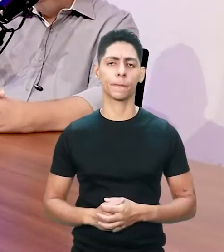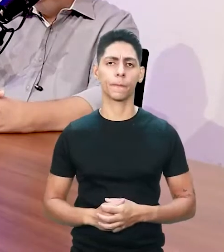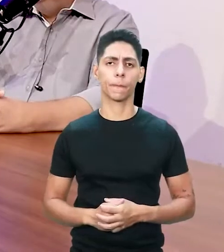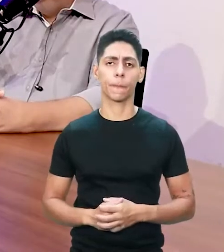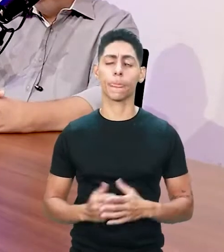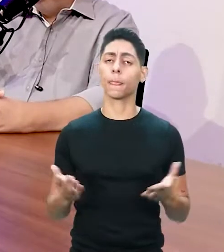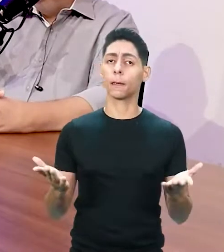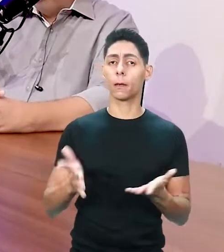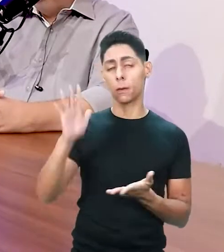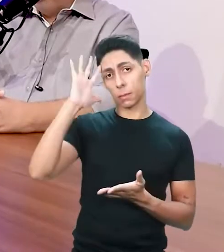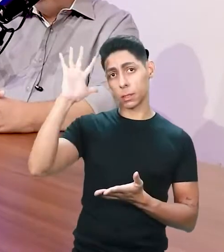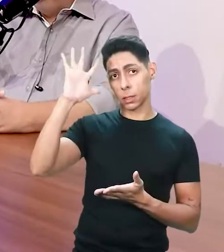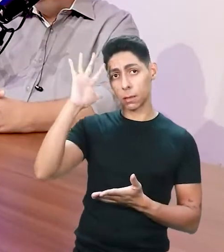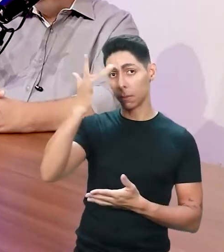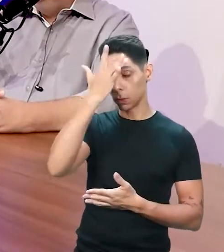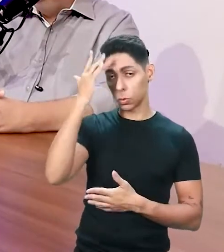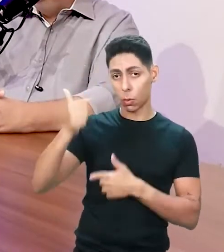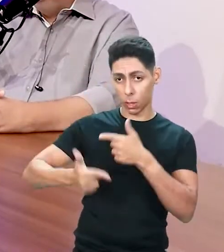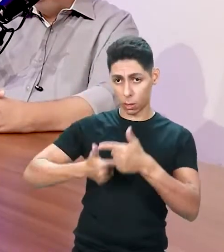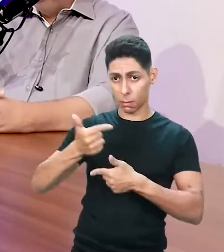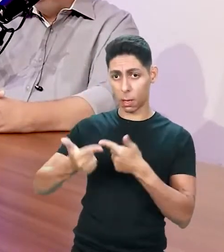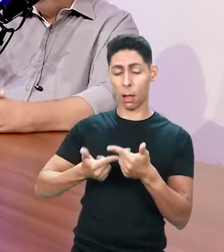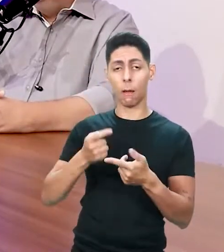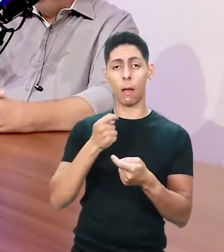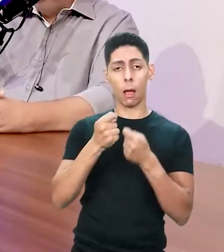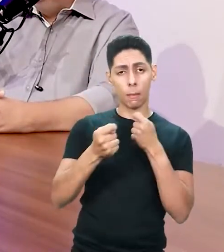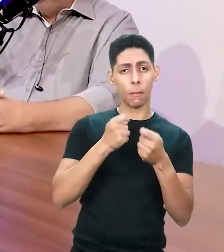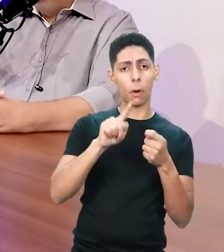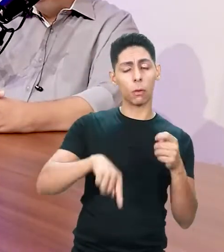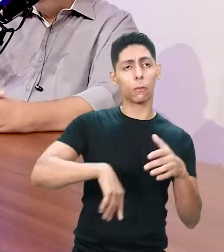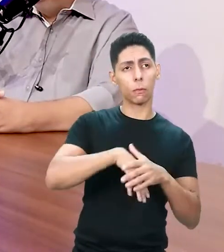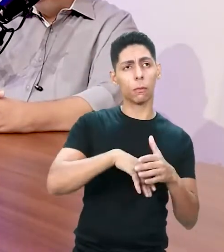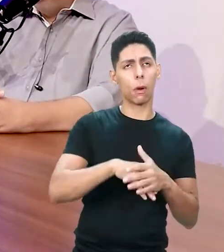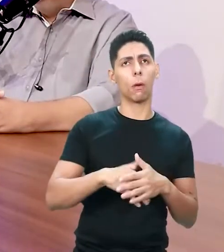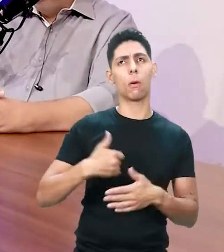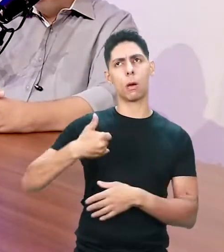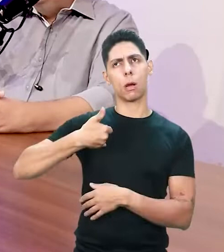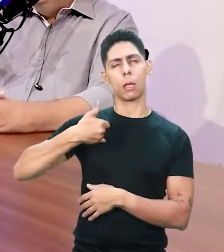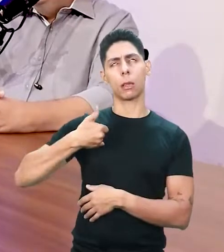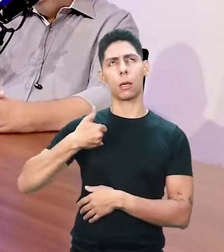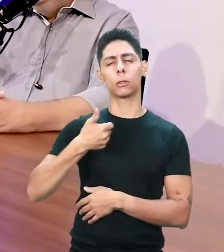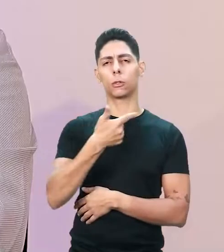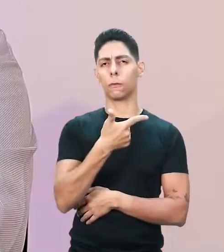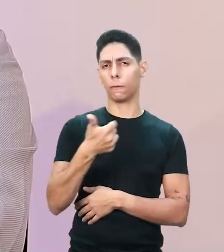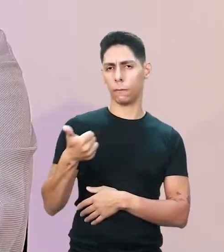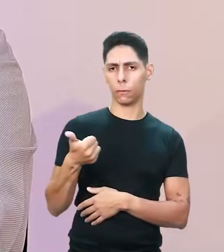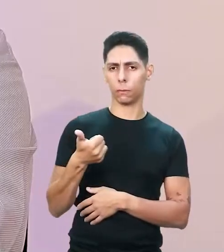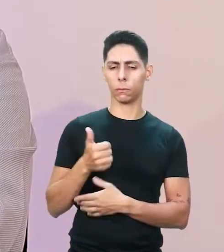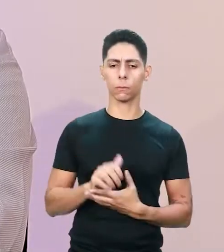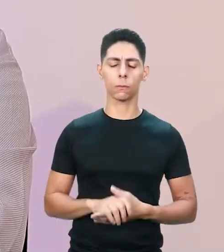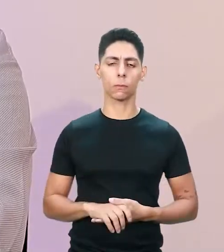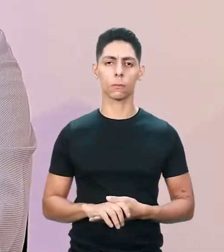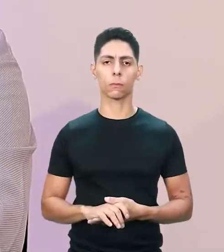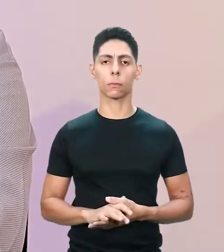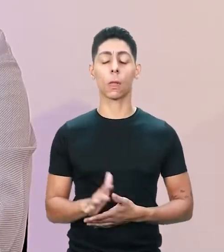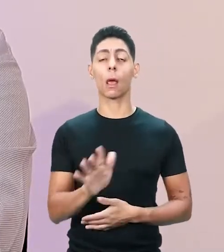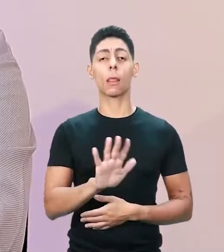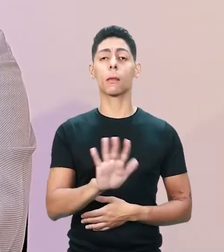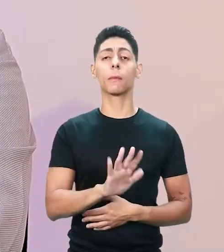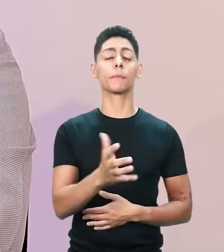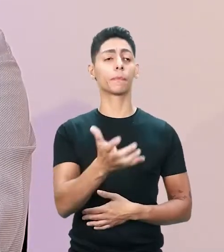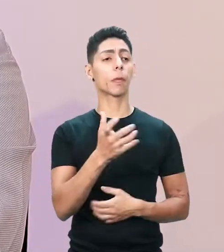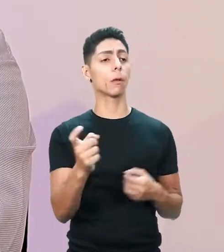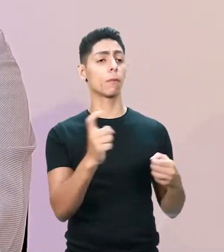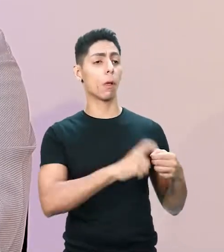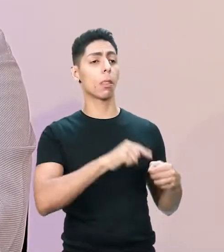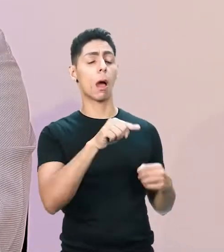um repórter de futebol. Deixa eu ir para os meus 21, 2084... Não, mas eu quero